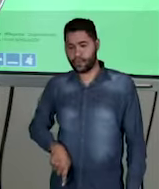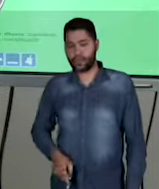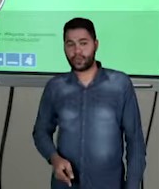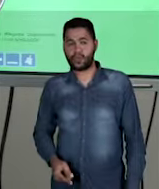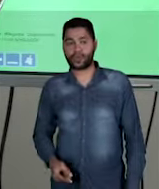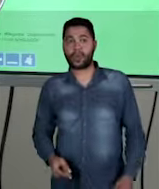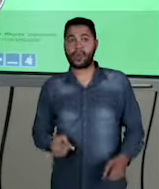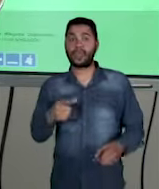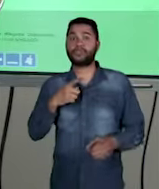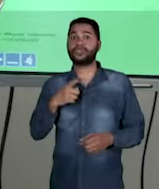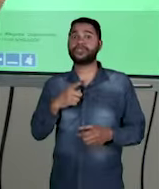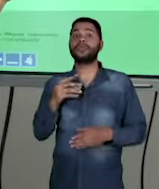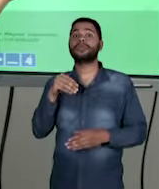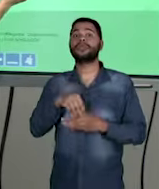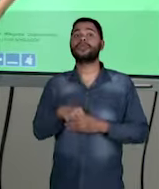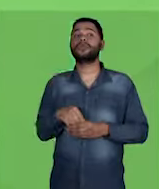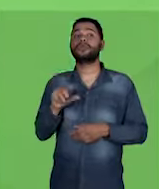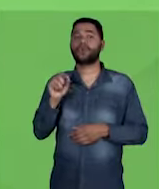em